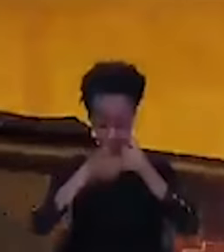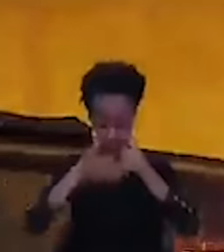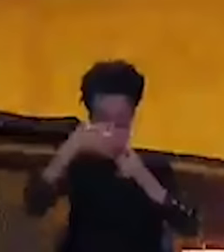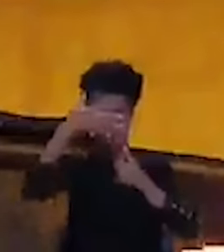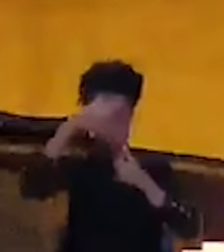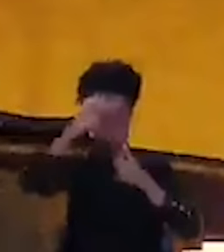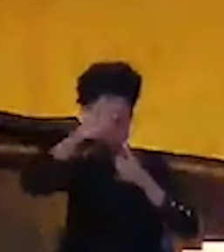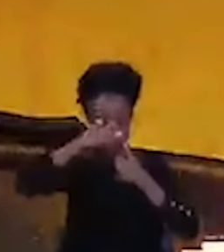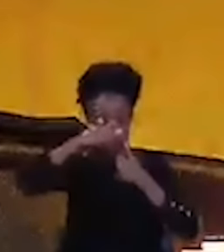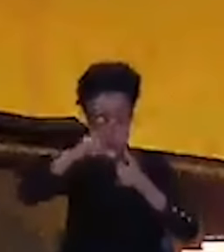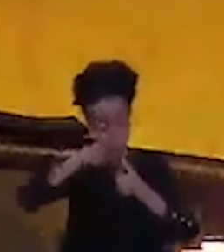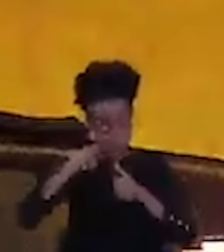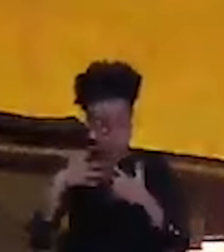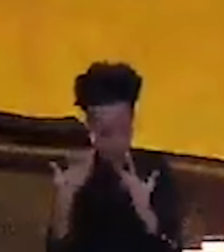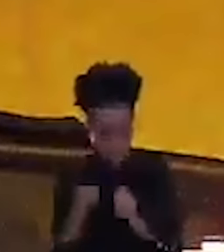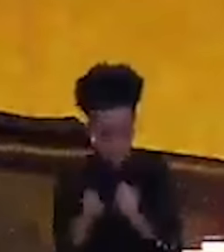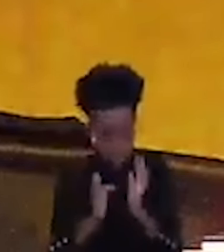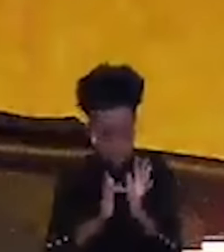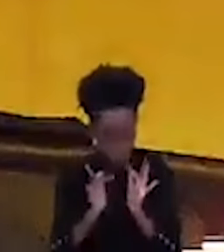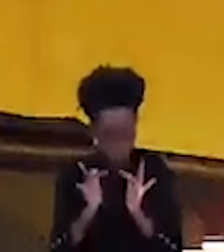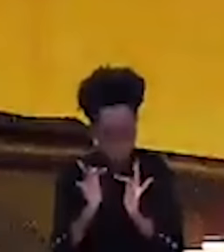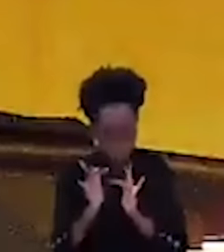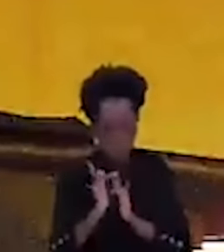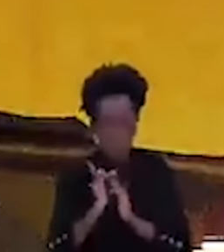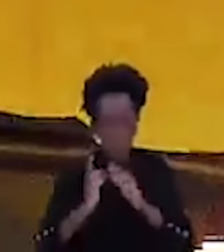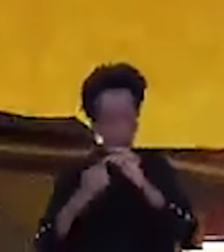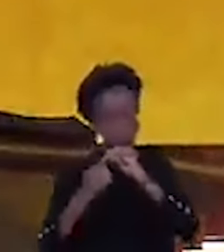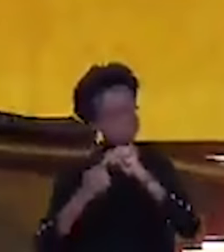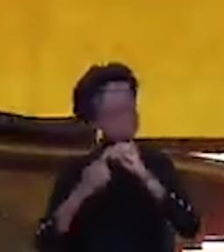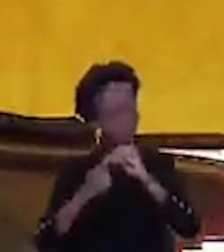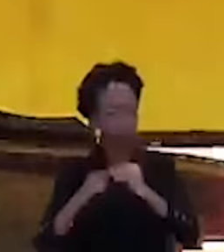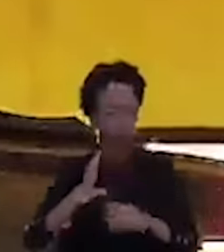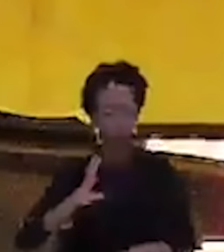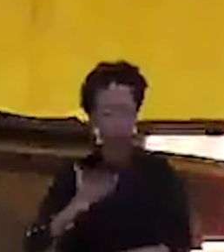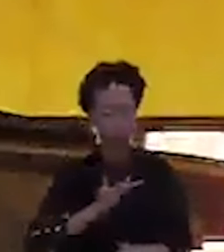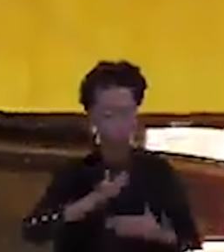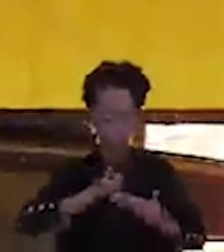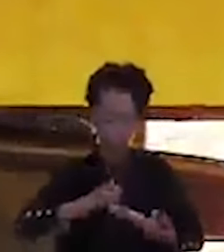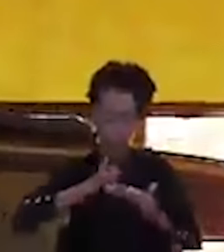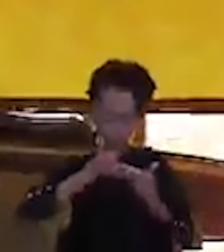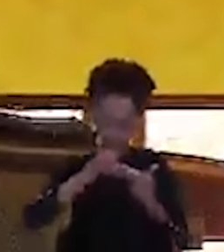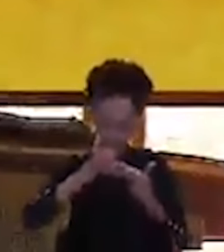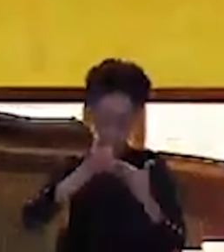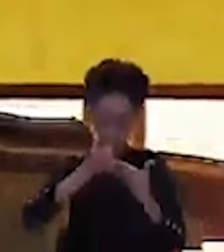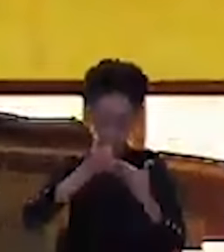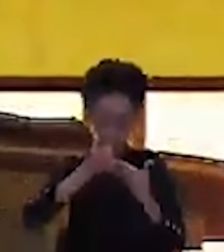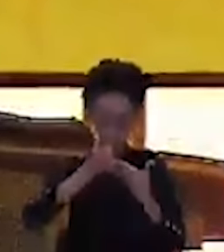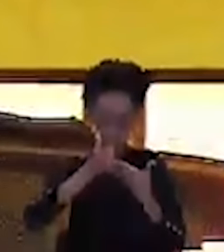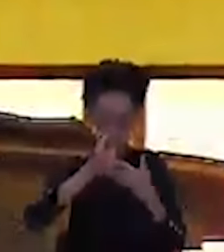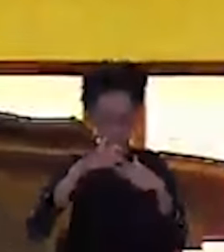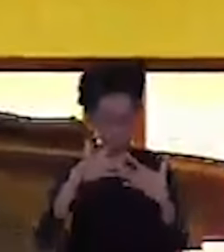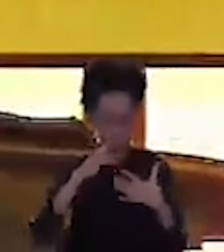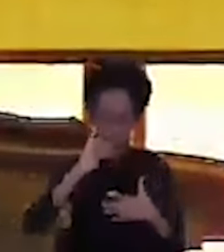Você que aceita o Senhor Jesus como seu Senhor e único e suficiente Salvador,